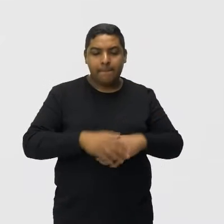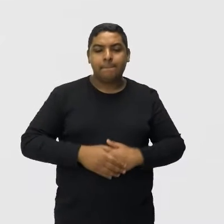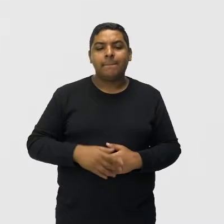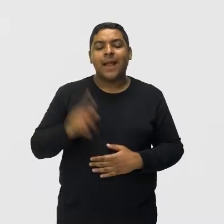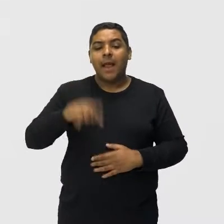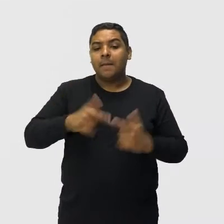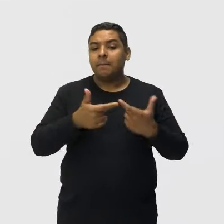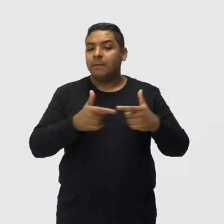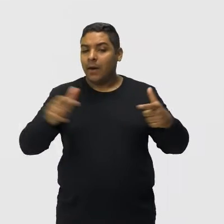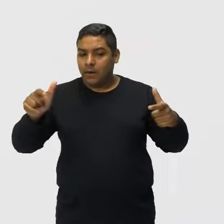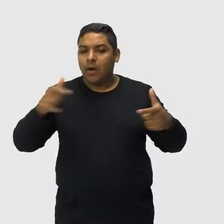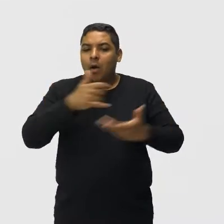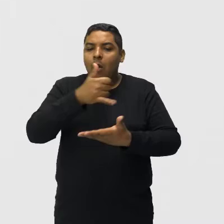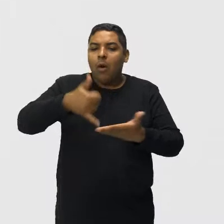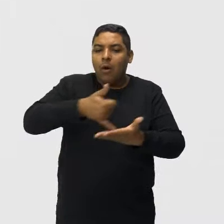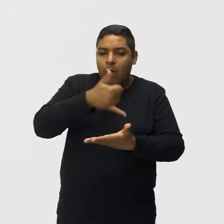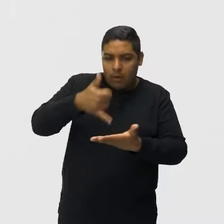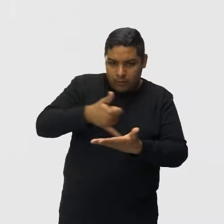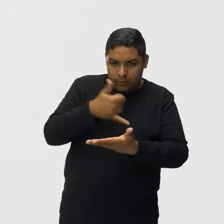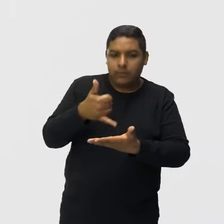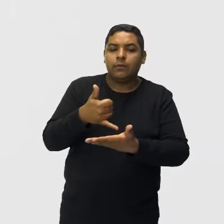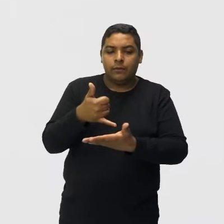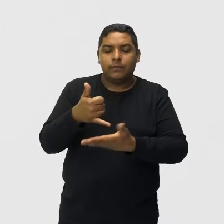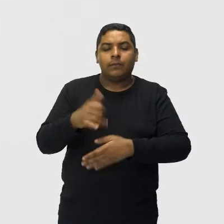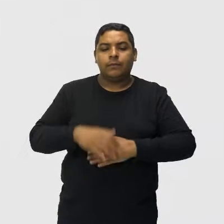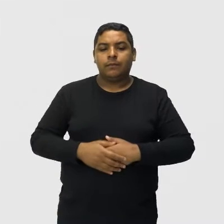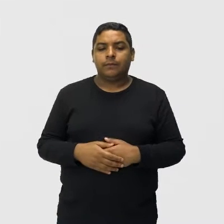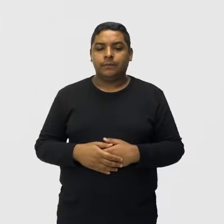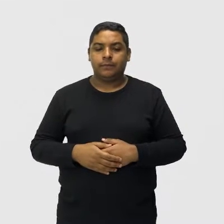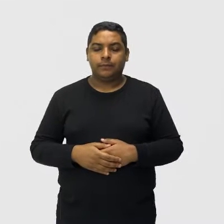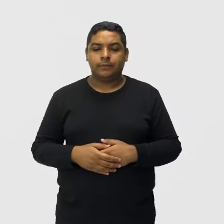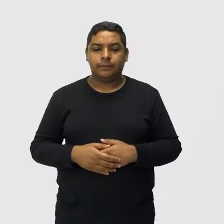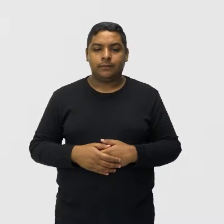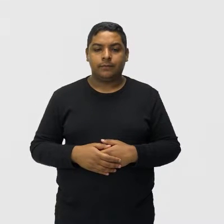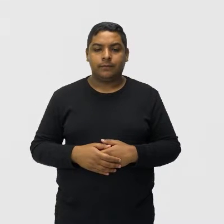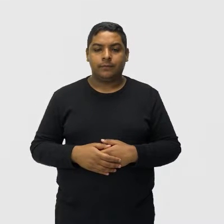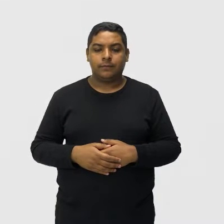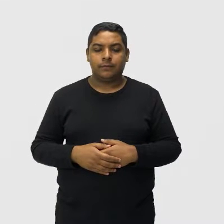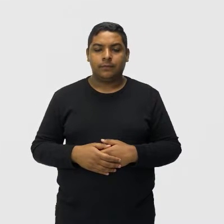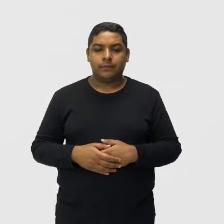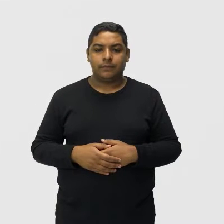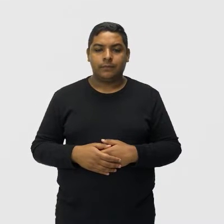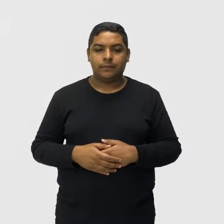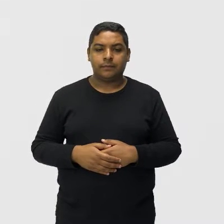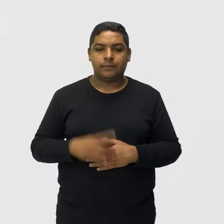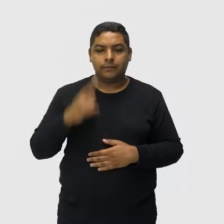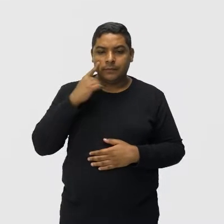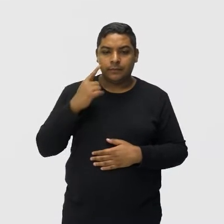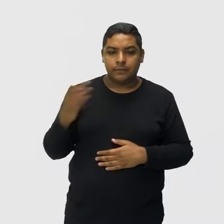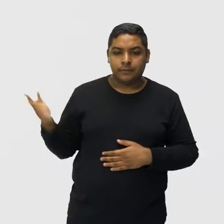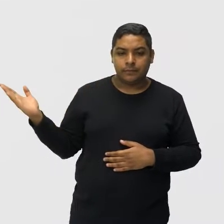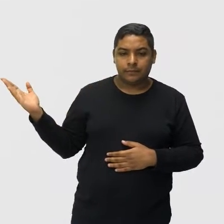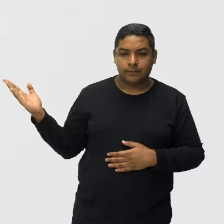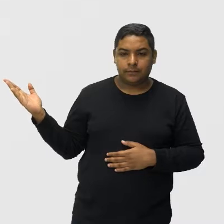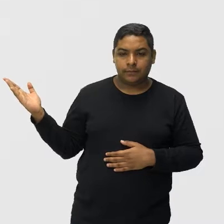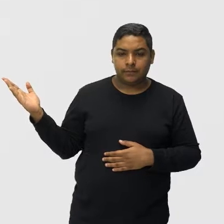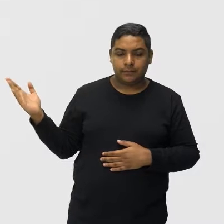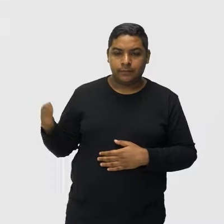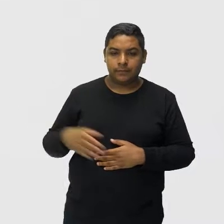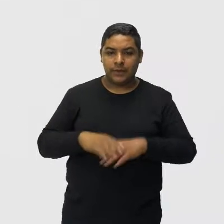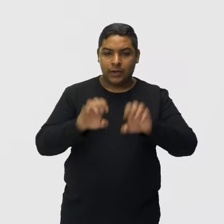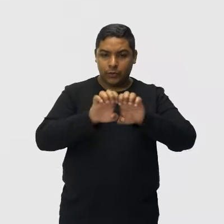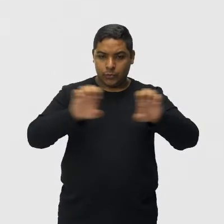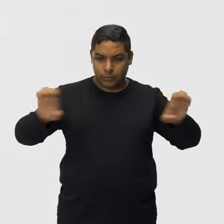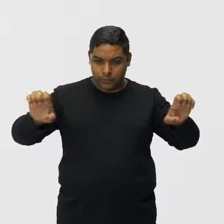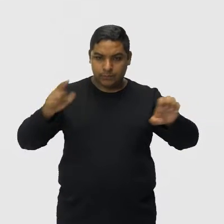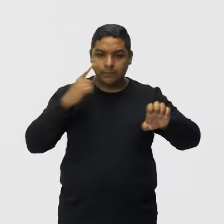produto majoritário no óleo essencial dessa erva, tá? Então, agora sim, observe aí a fórmula